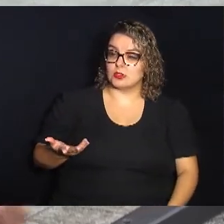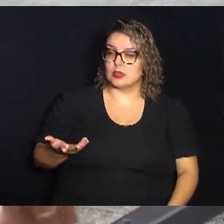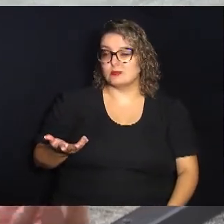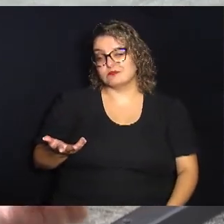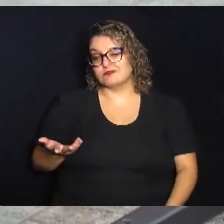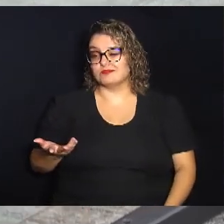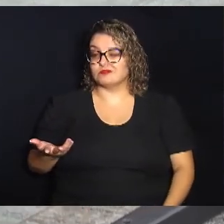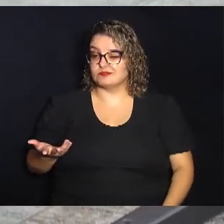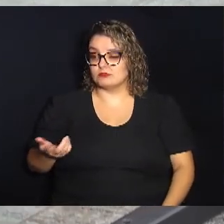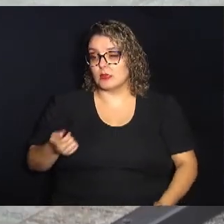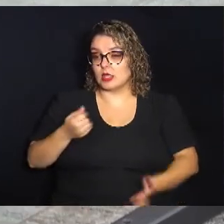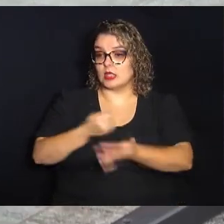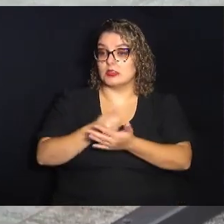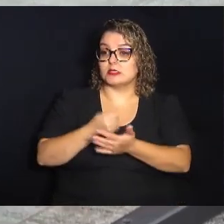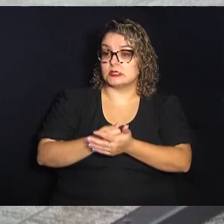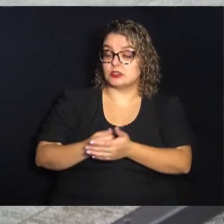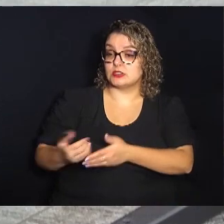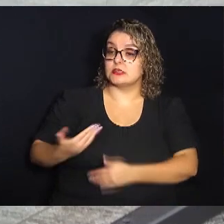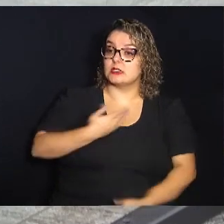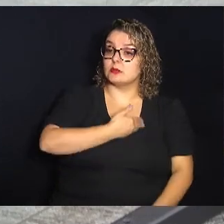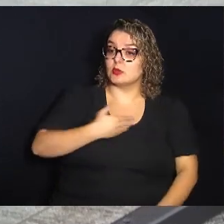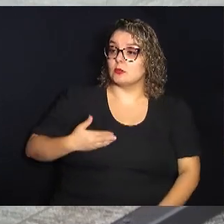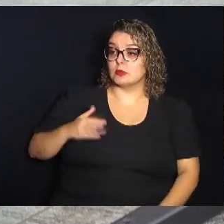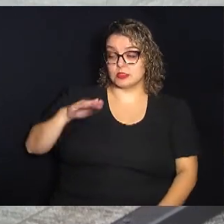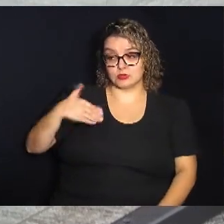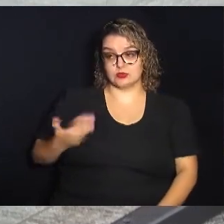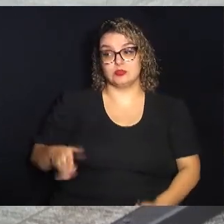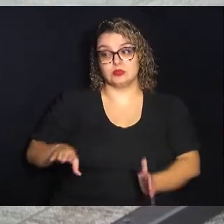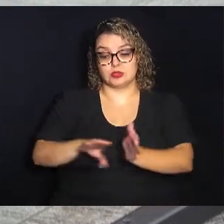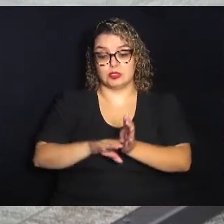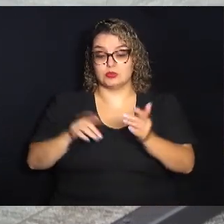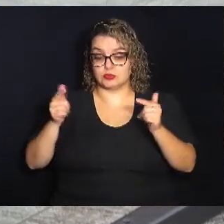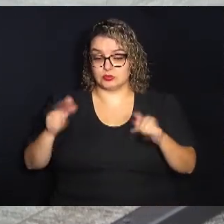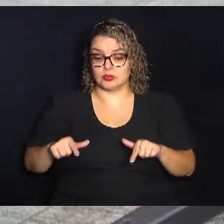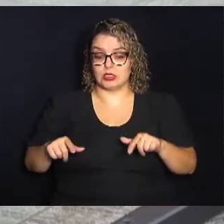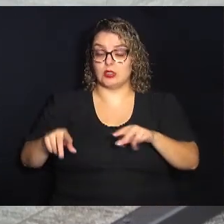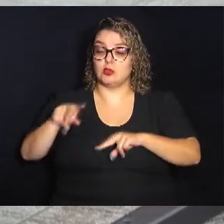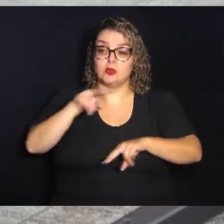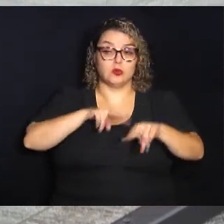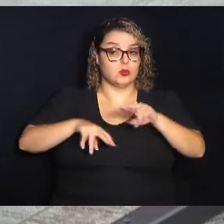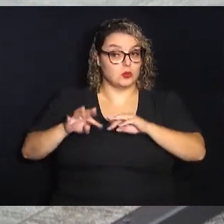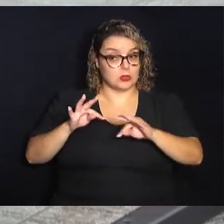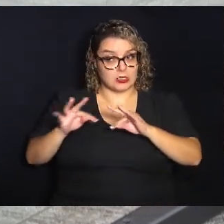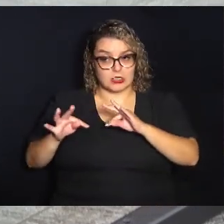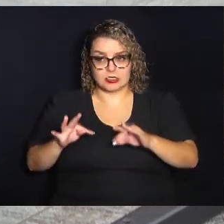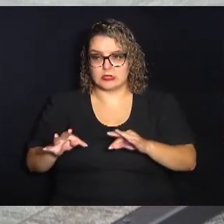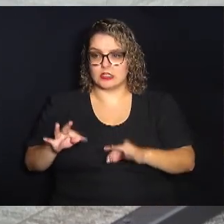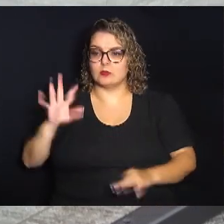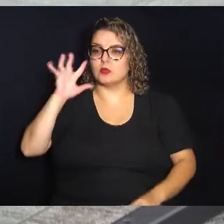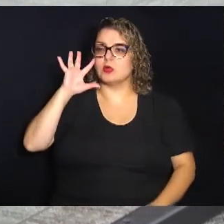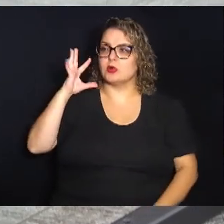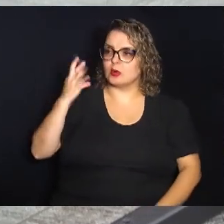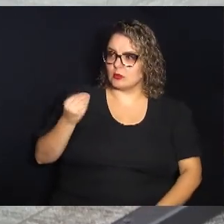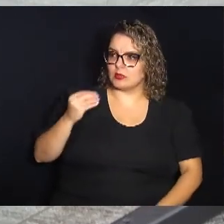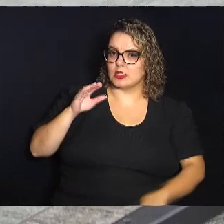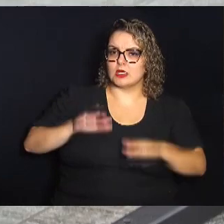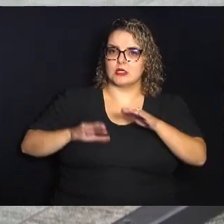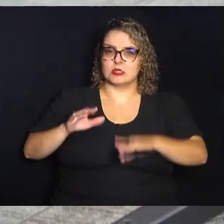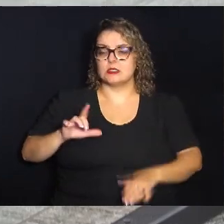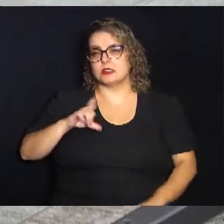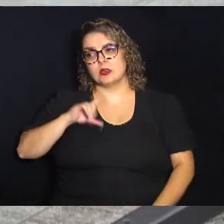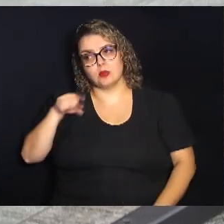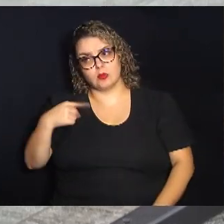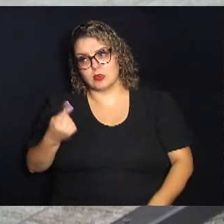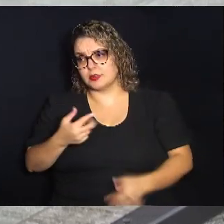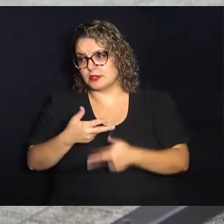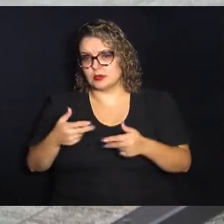meio voltado à exigência pública. Mas quando se chega no local com um olhar técnico, eles compreendem que às vezes tem até